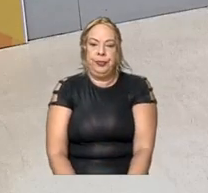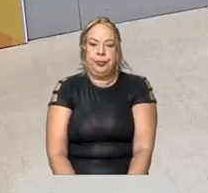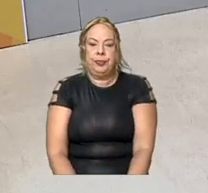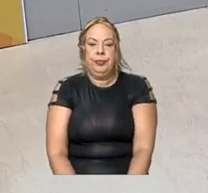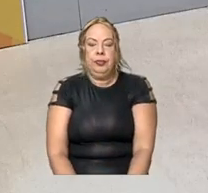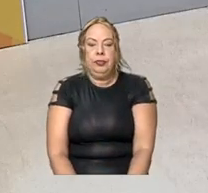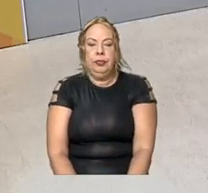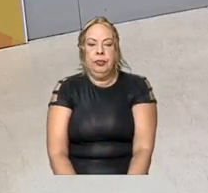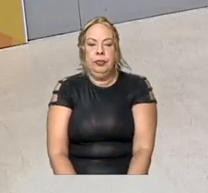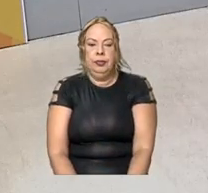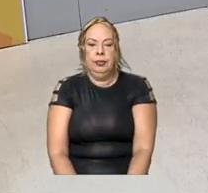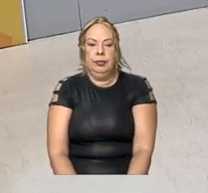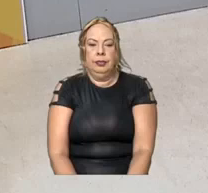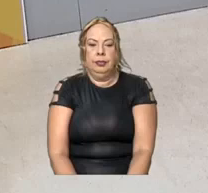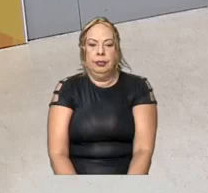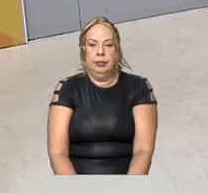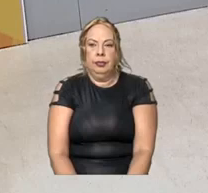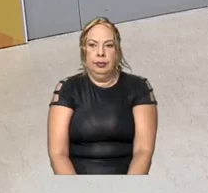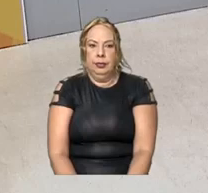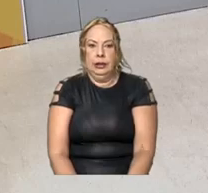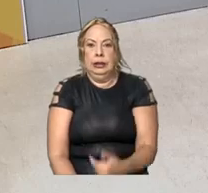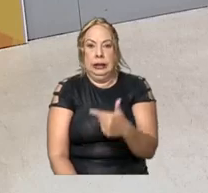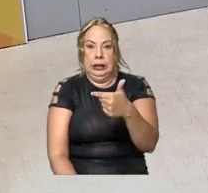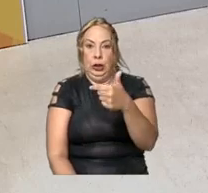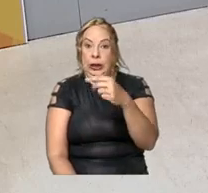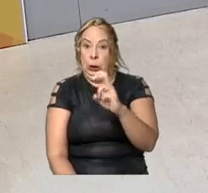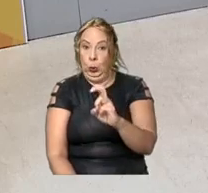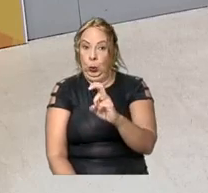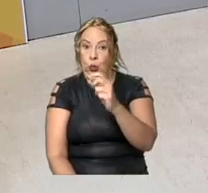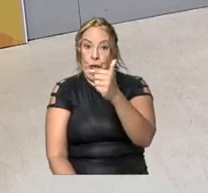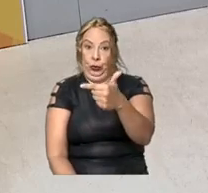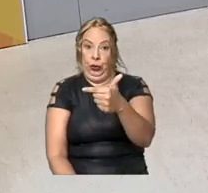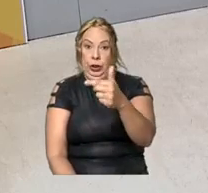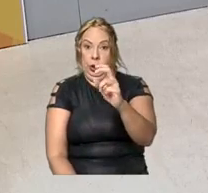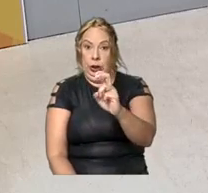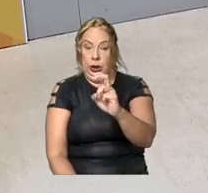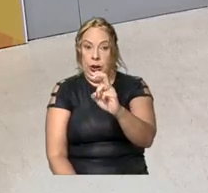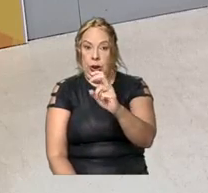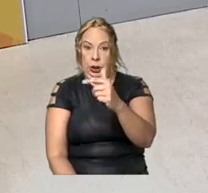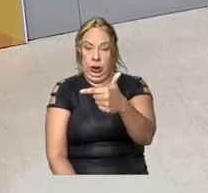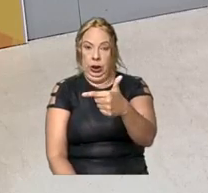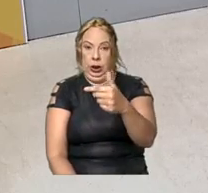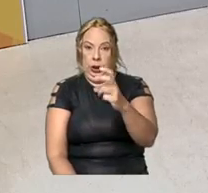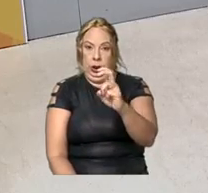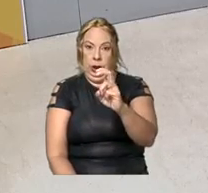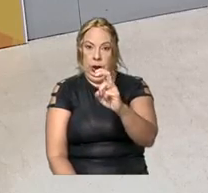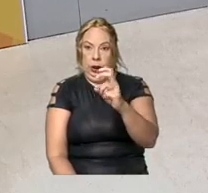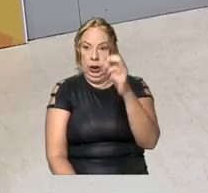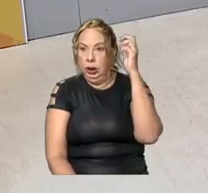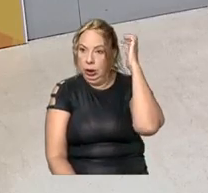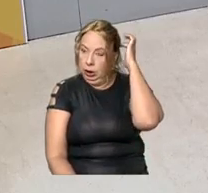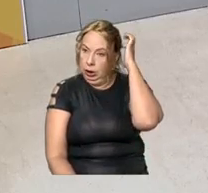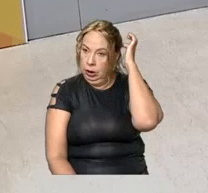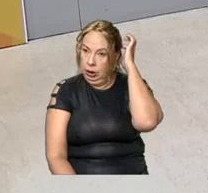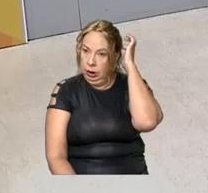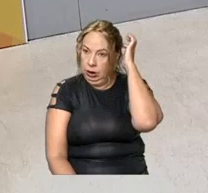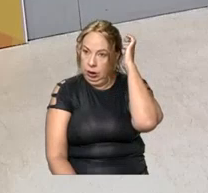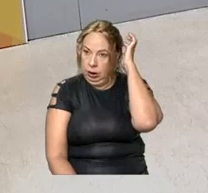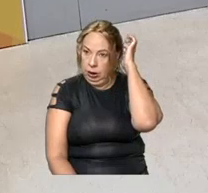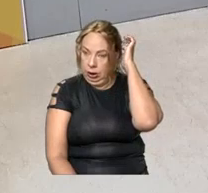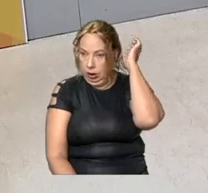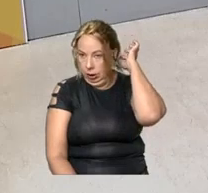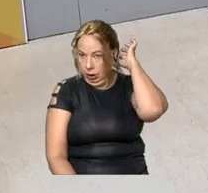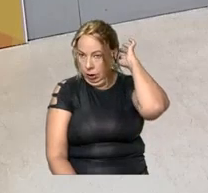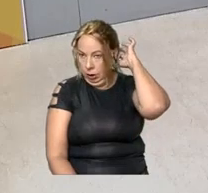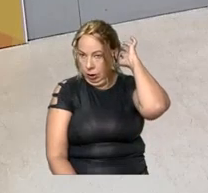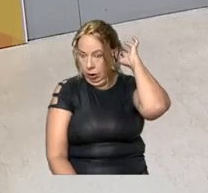painel. Primeira bolinha do painel, número 25. Coxinha gosta da folia. Ele beca, se acaba de